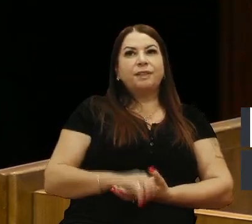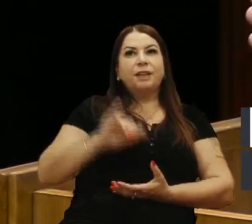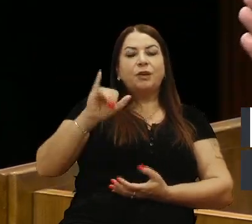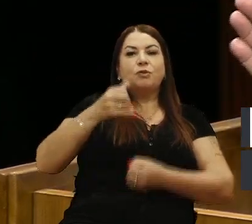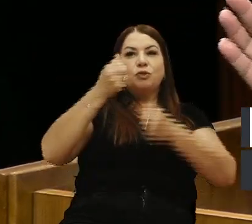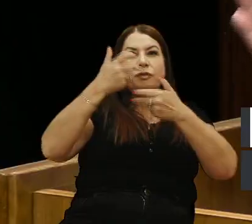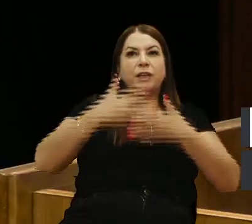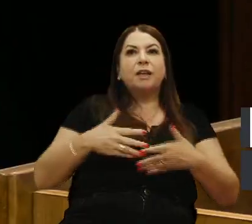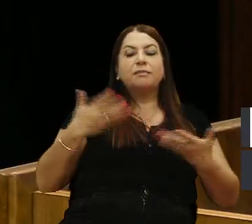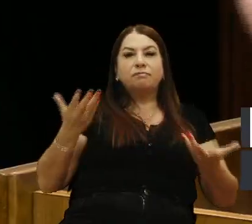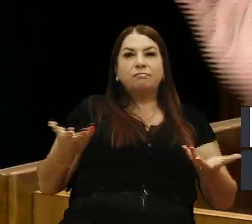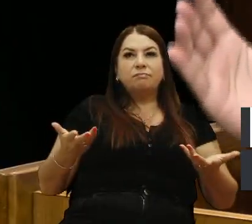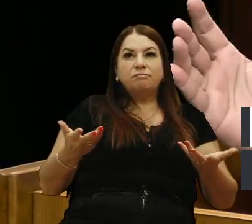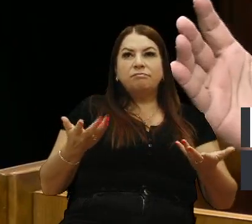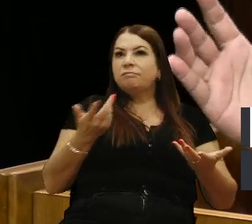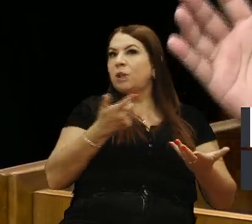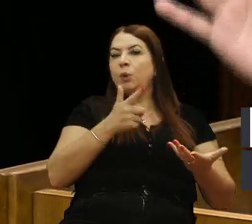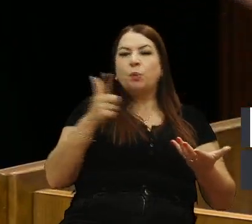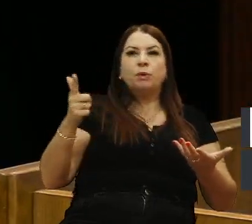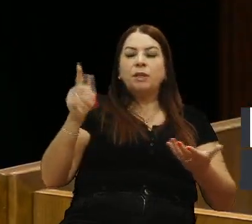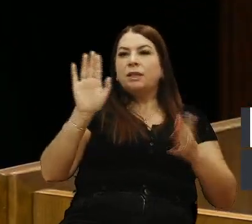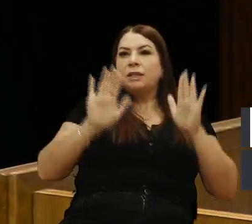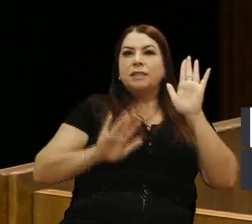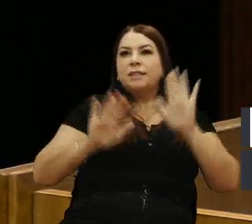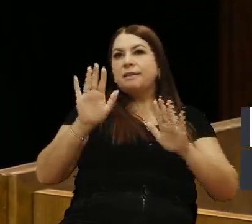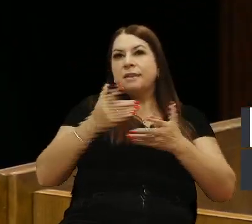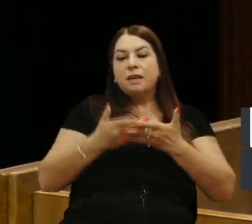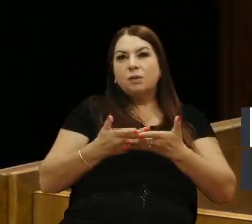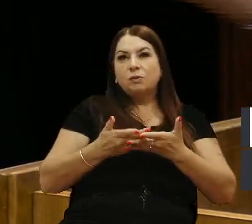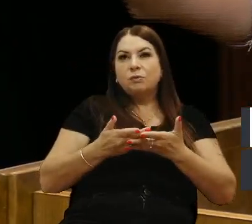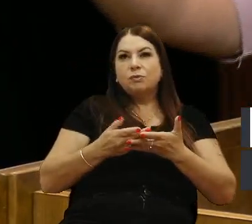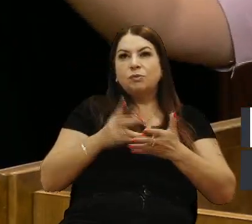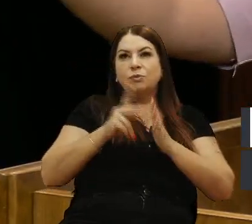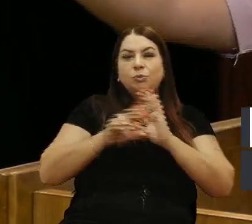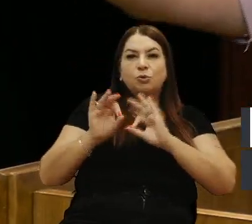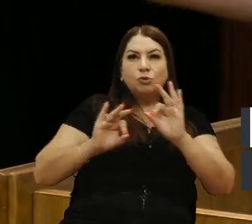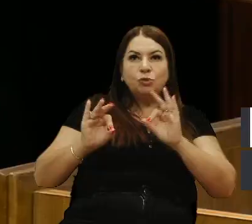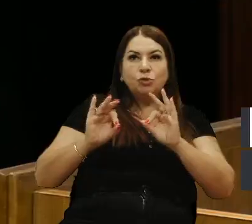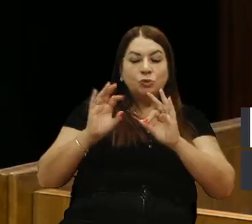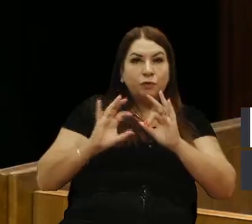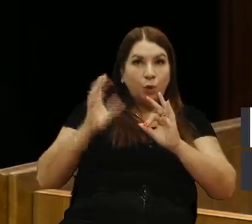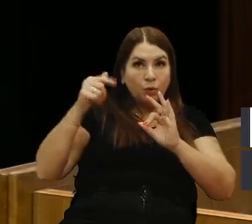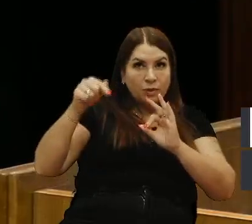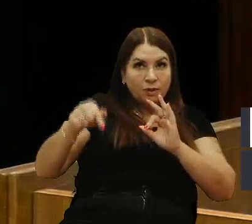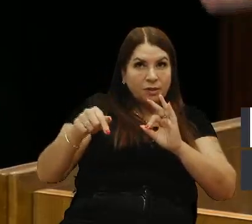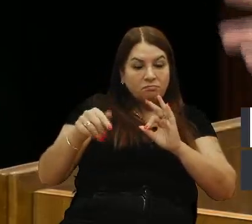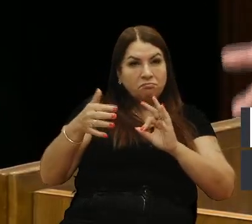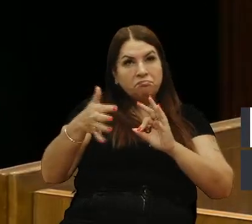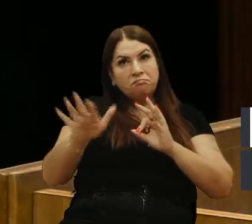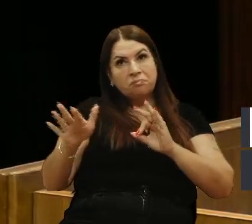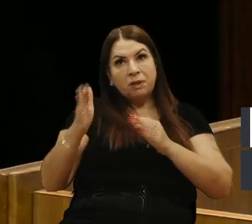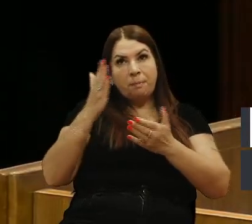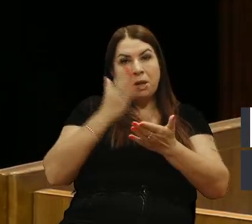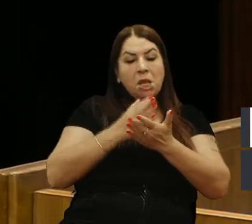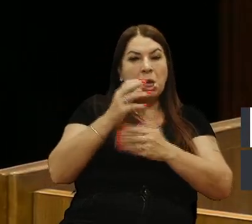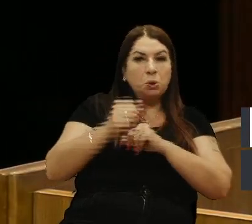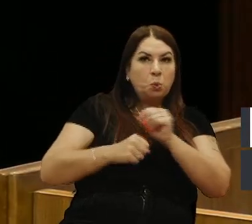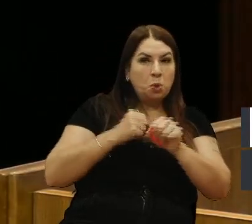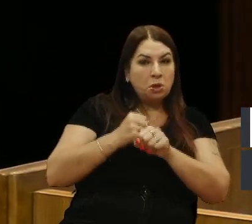é o seguinte: não tem licitação, o projeto vai acontecer talvez na metade do